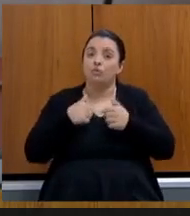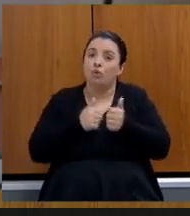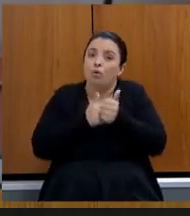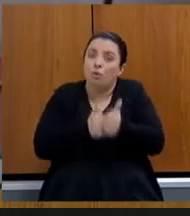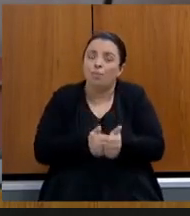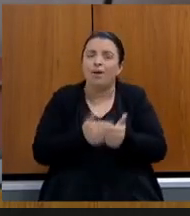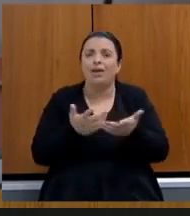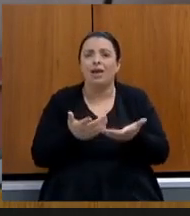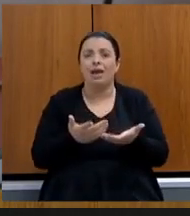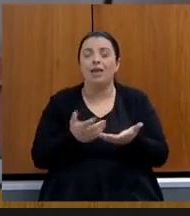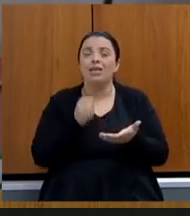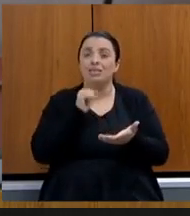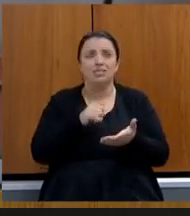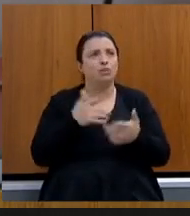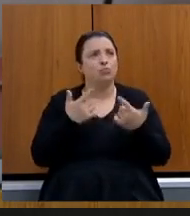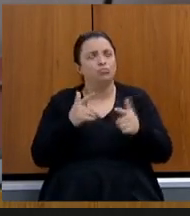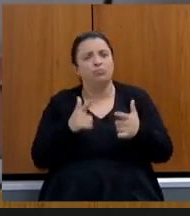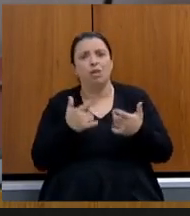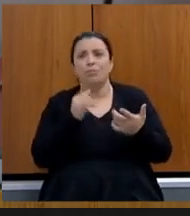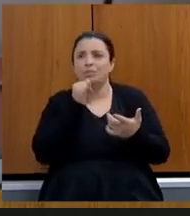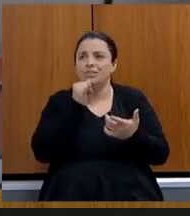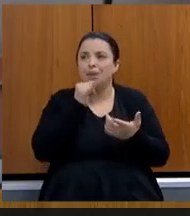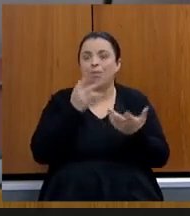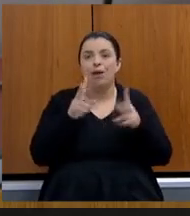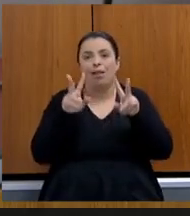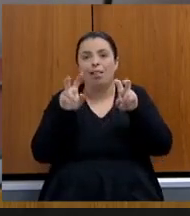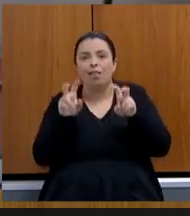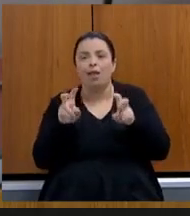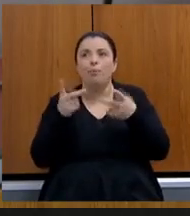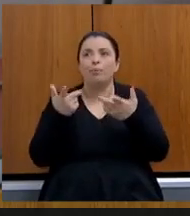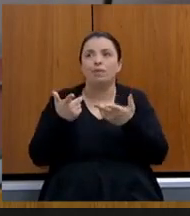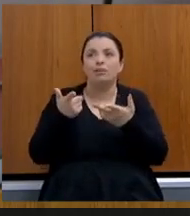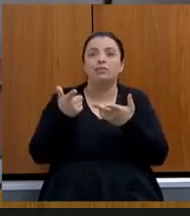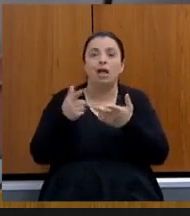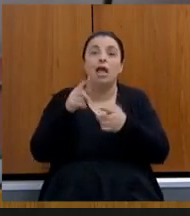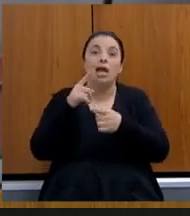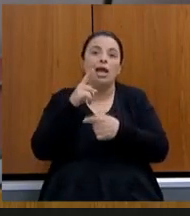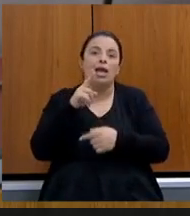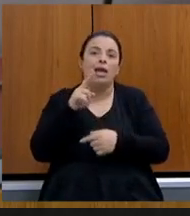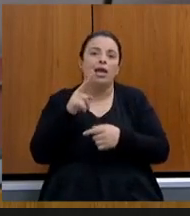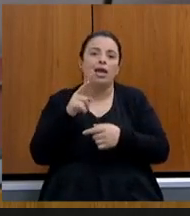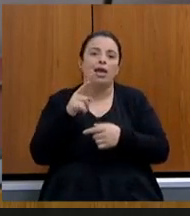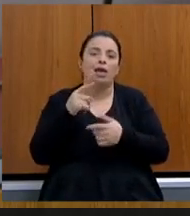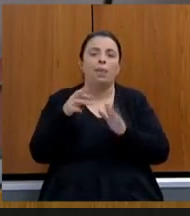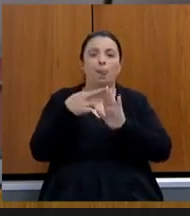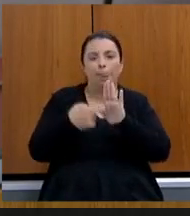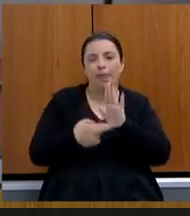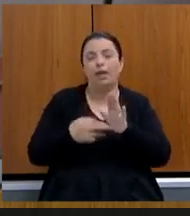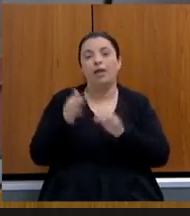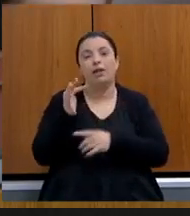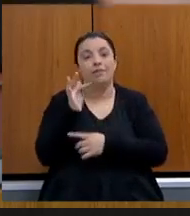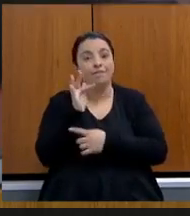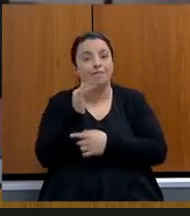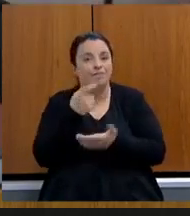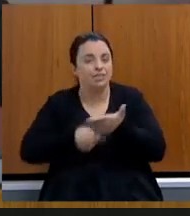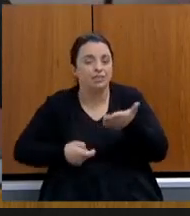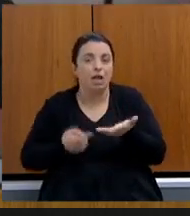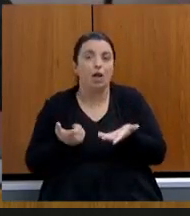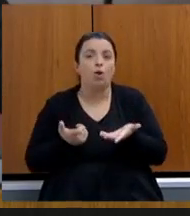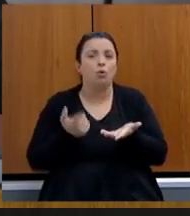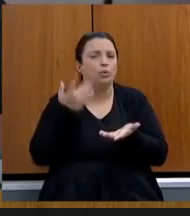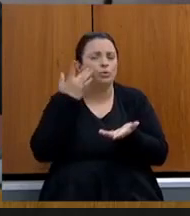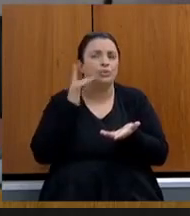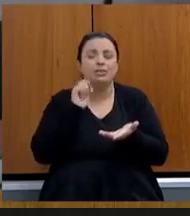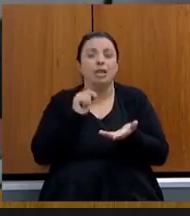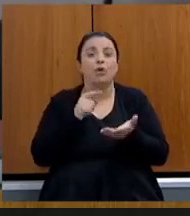dele e caso não haja a situação relacionada essa restrição fiscal a gente pode né é um acompanhamento aí muito